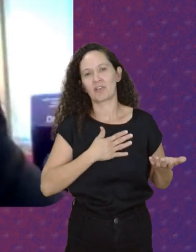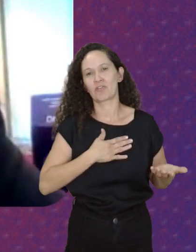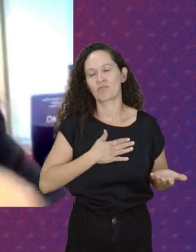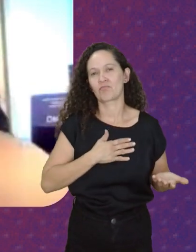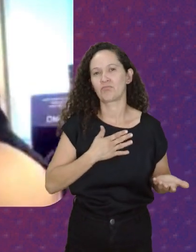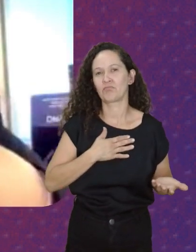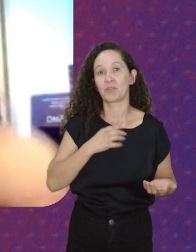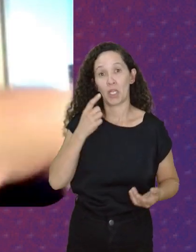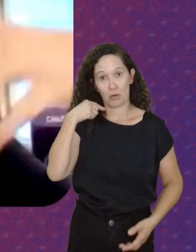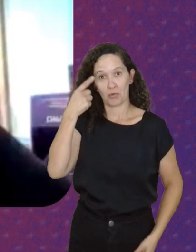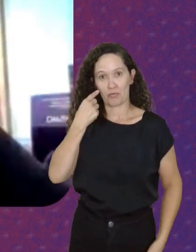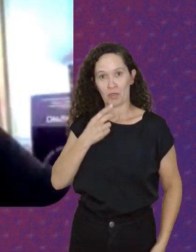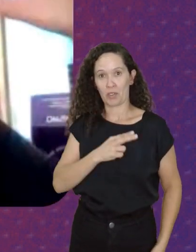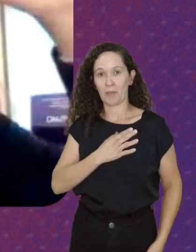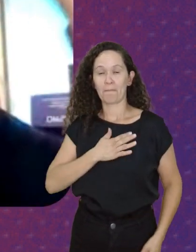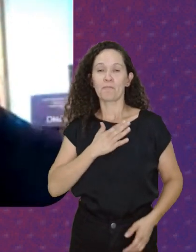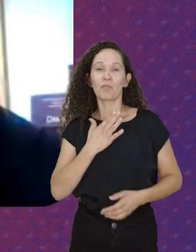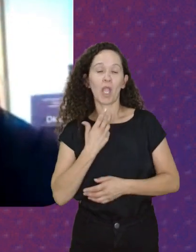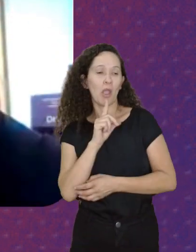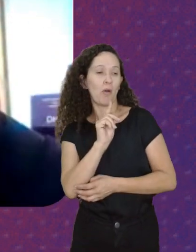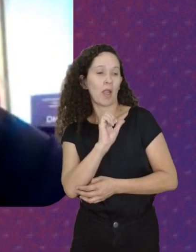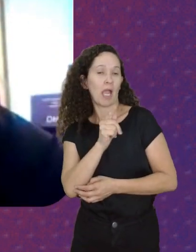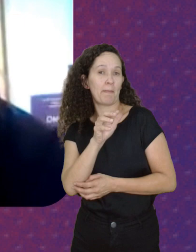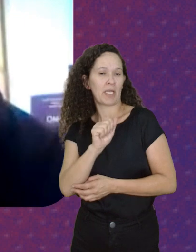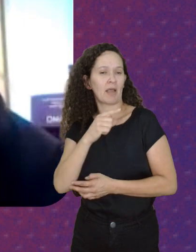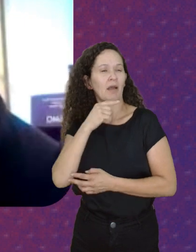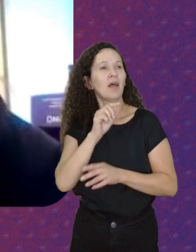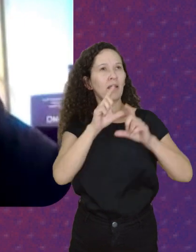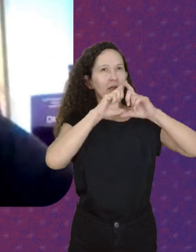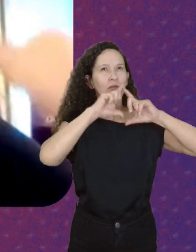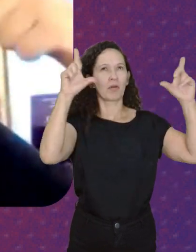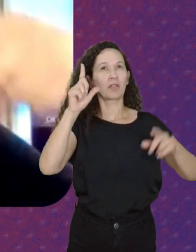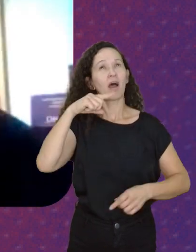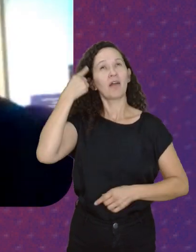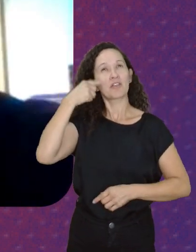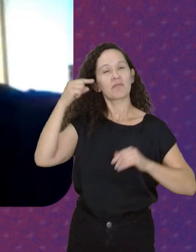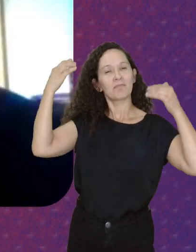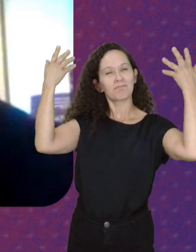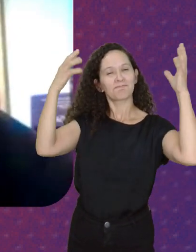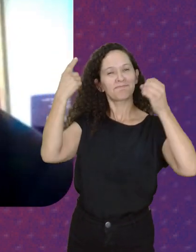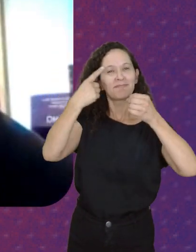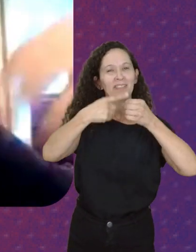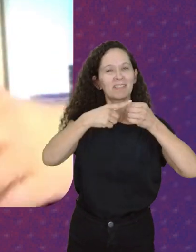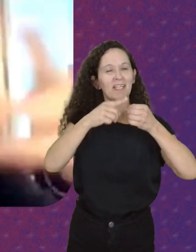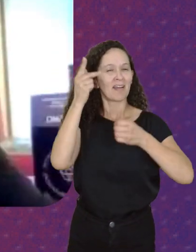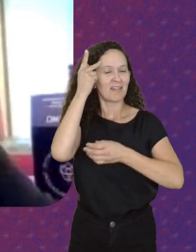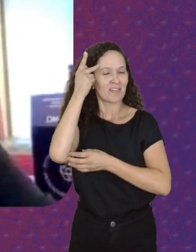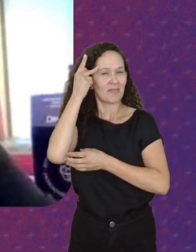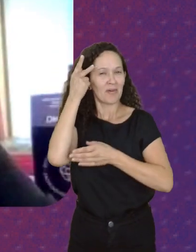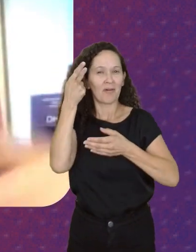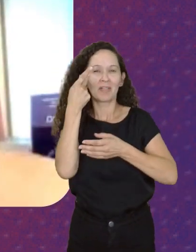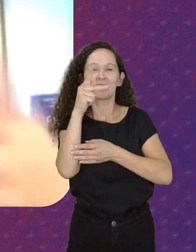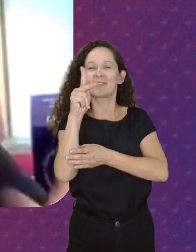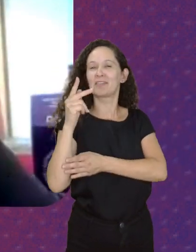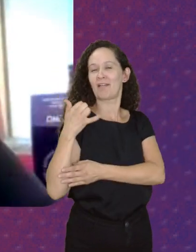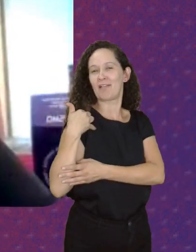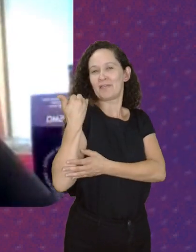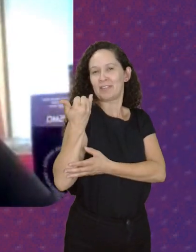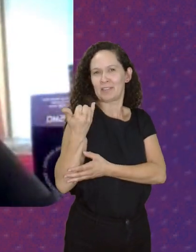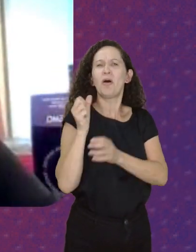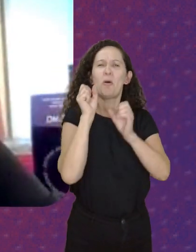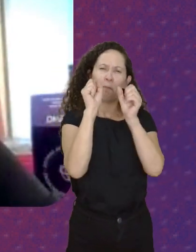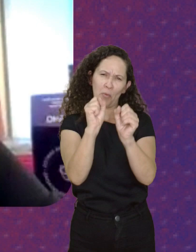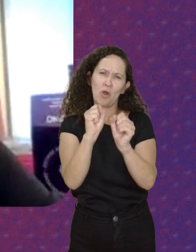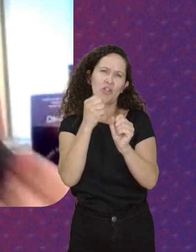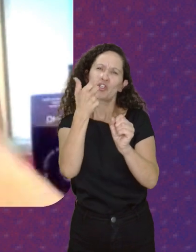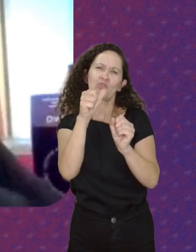como advogada, meu nome, sou Gabriela Araújo, então, a advogada Gabriela Araújo dá parabéns para a cidade de São Paulo pelo seu aniversário. Não existe